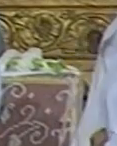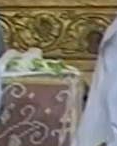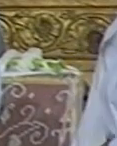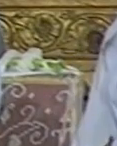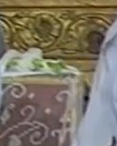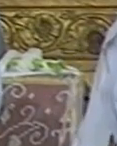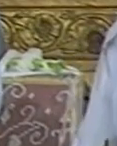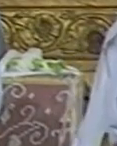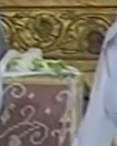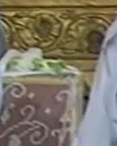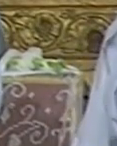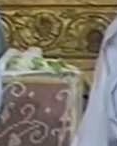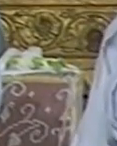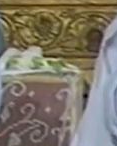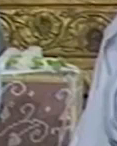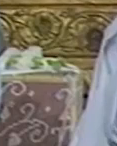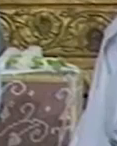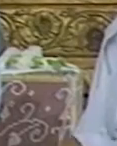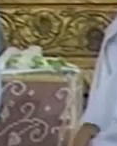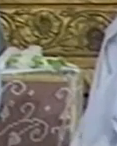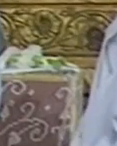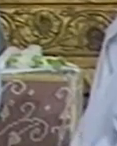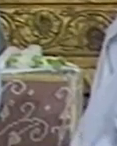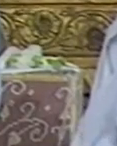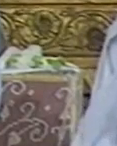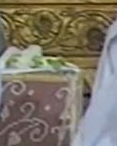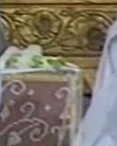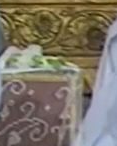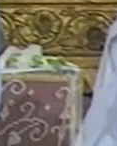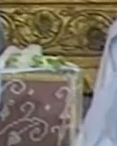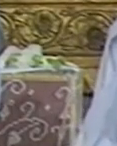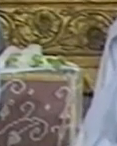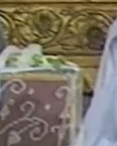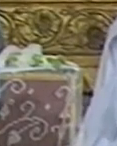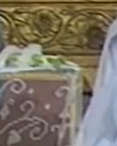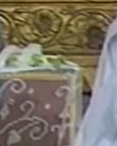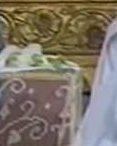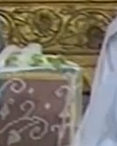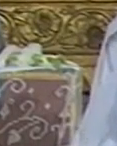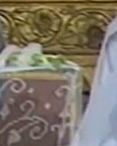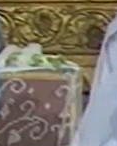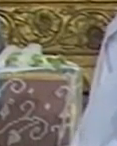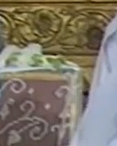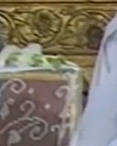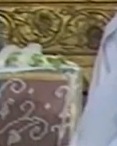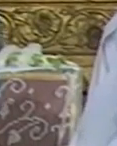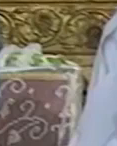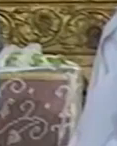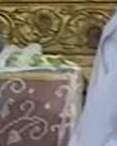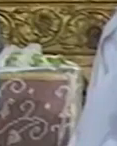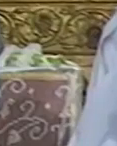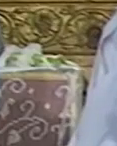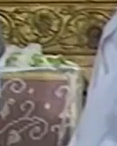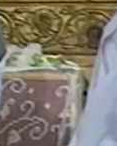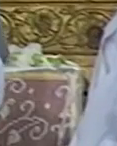mistério da transfiguração manifestastes cheio de esplendor e de glória. Ele que é